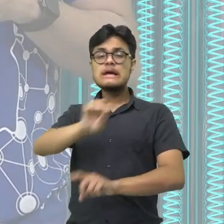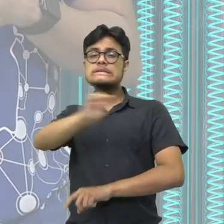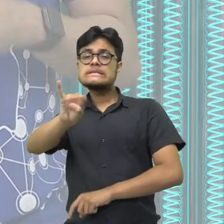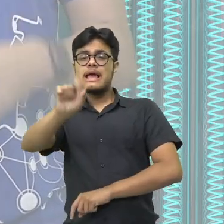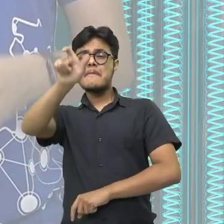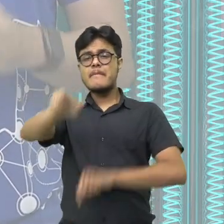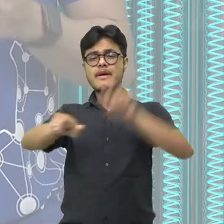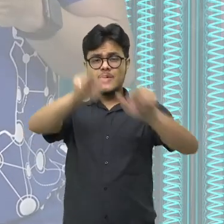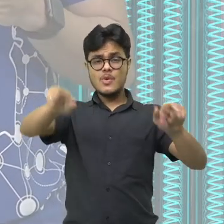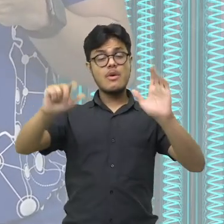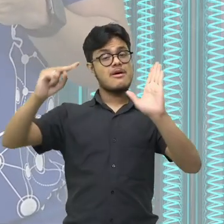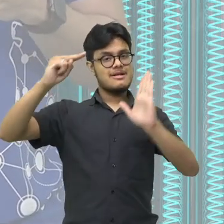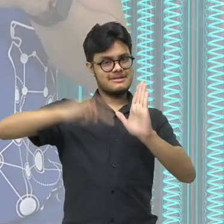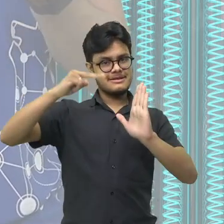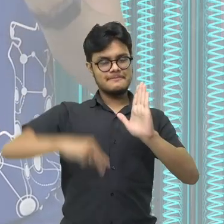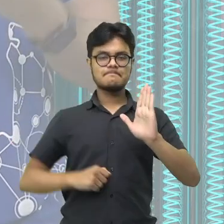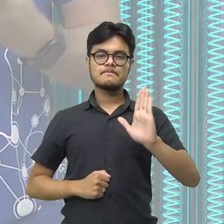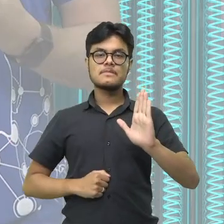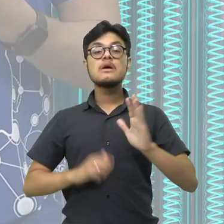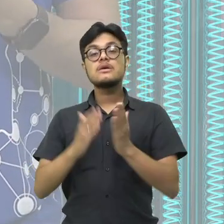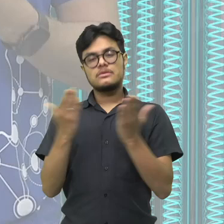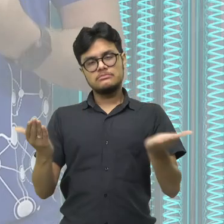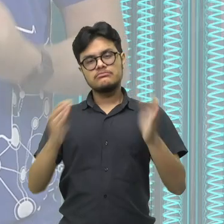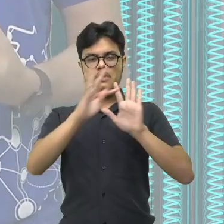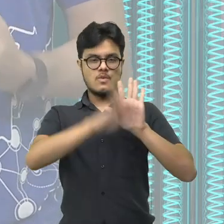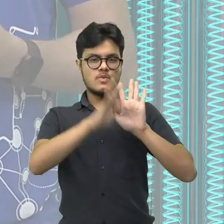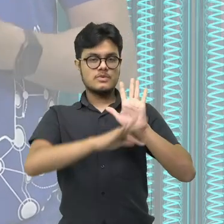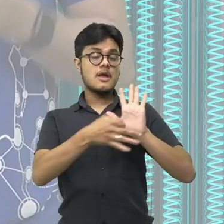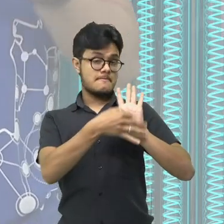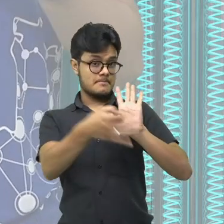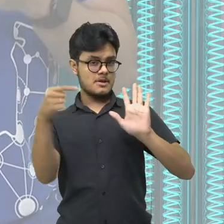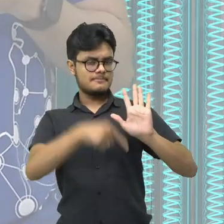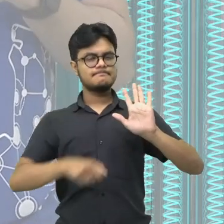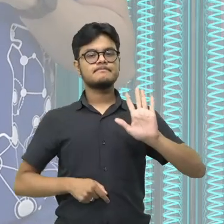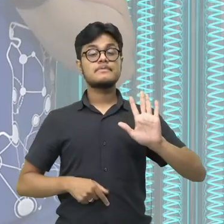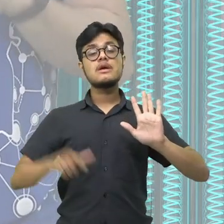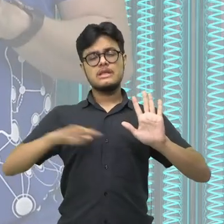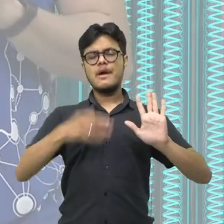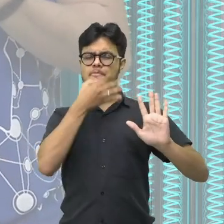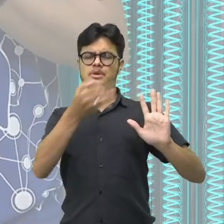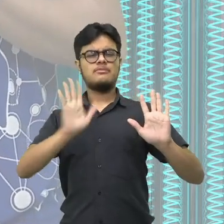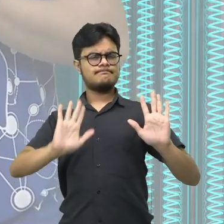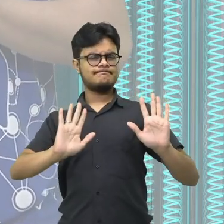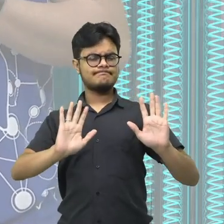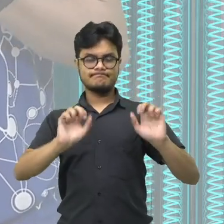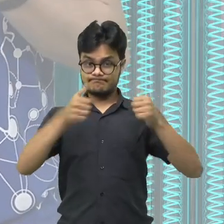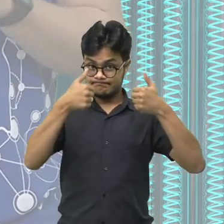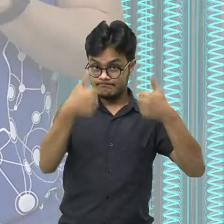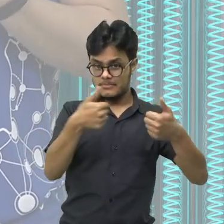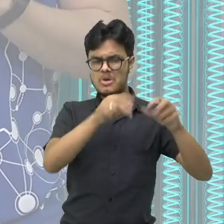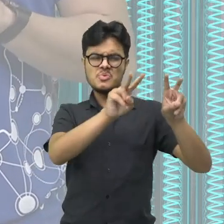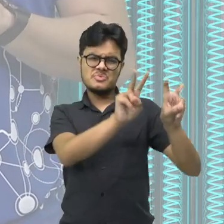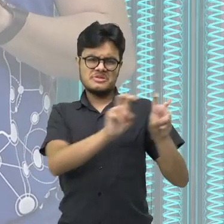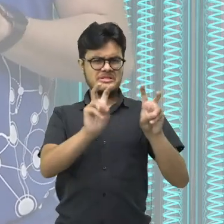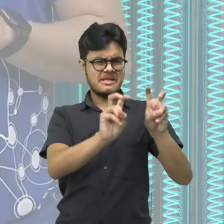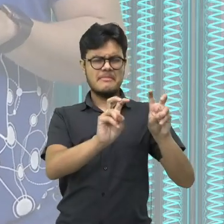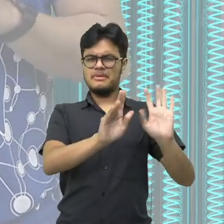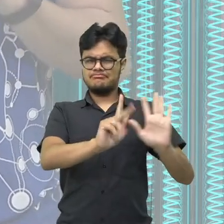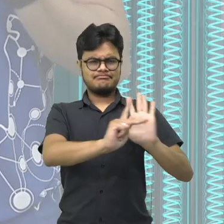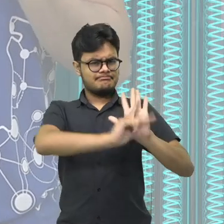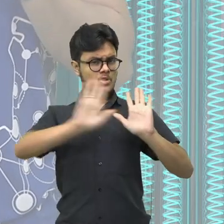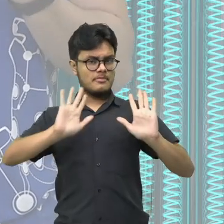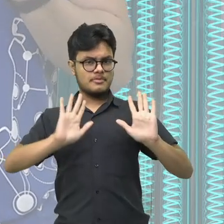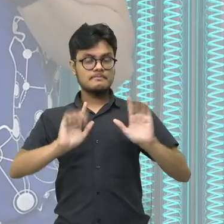argumentativo ele vai trazer, né, um ponto de vista sobre esse tema específico, né, um tema